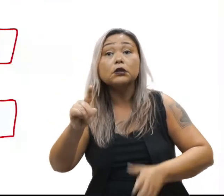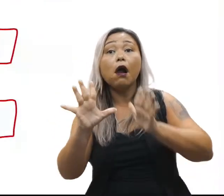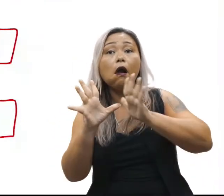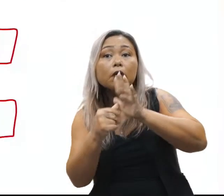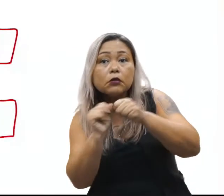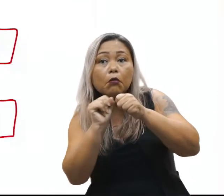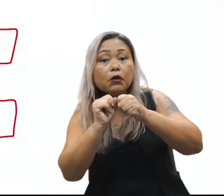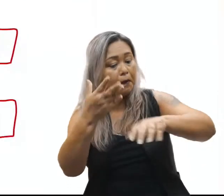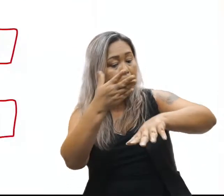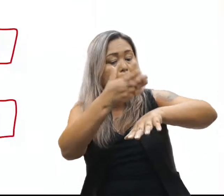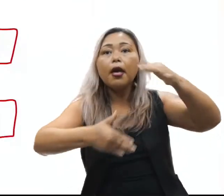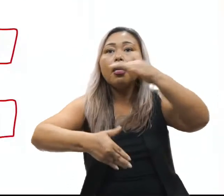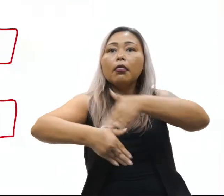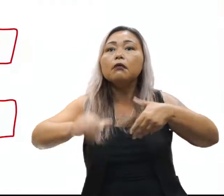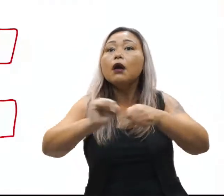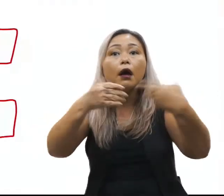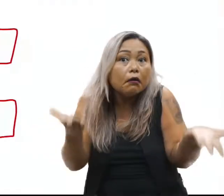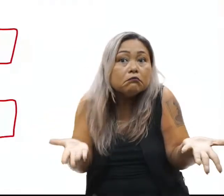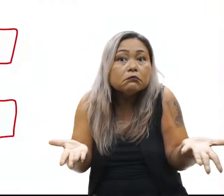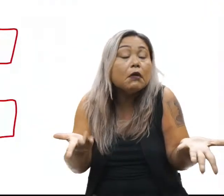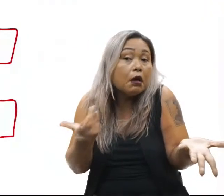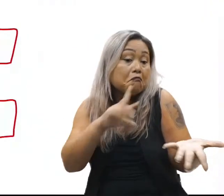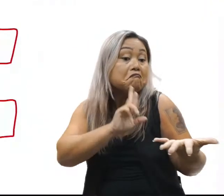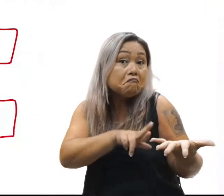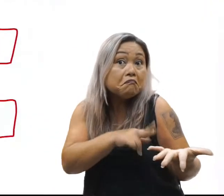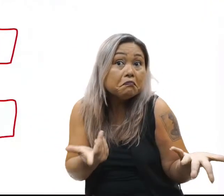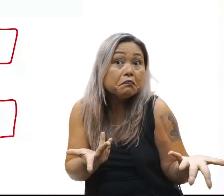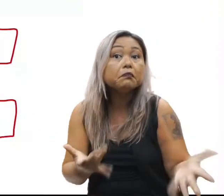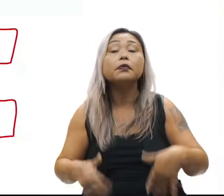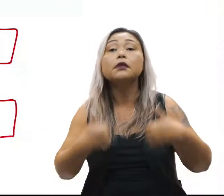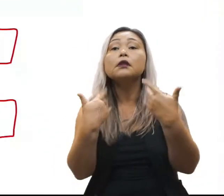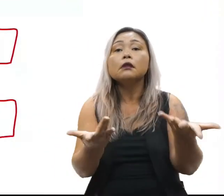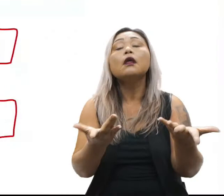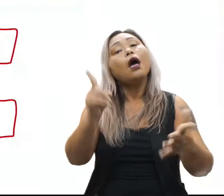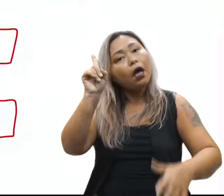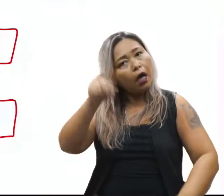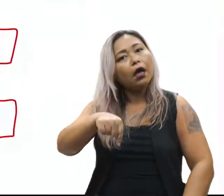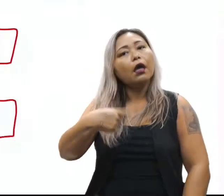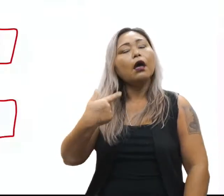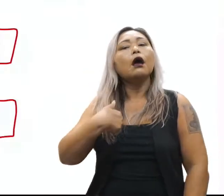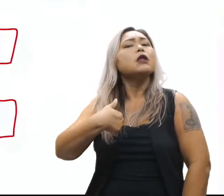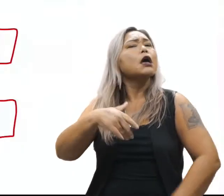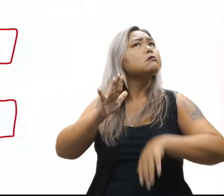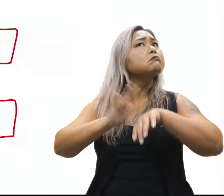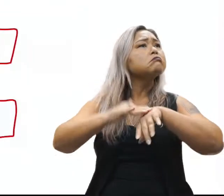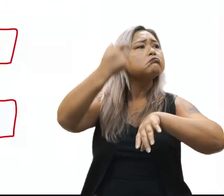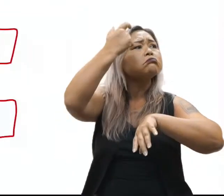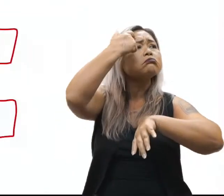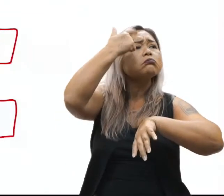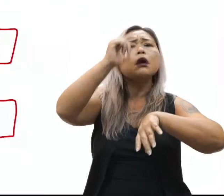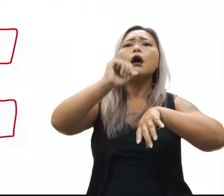assim que se resolve as coisas. Então, ainda sim, essa ideia mais